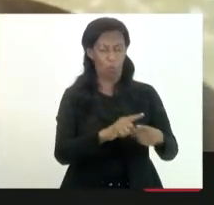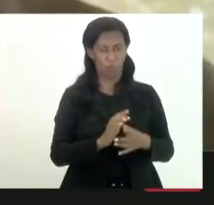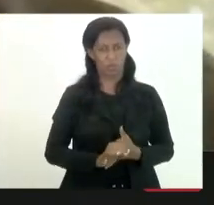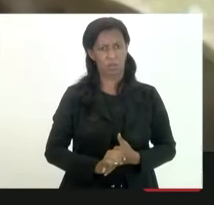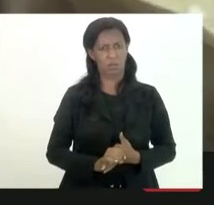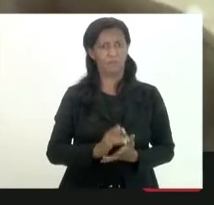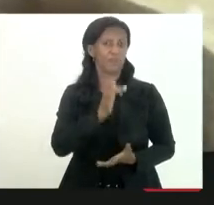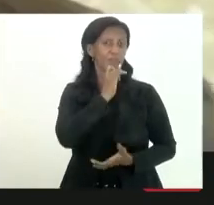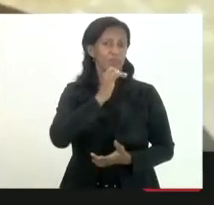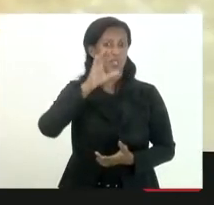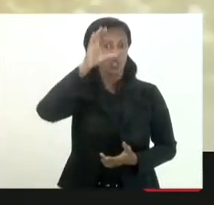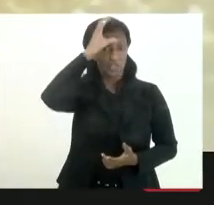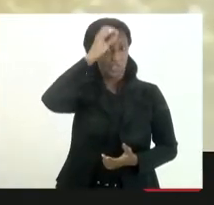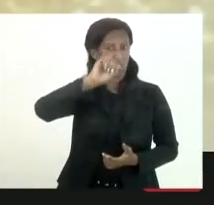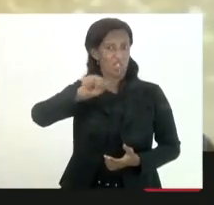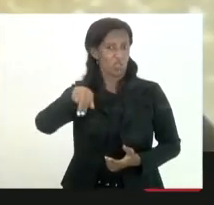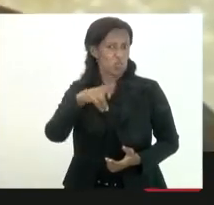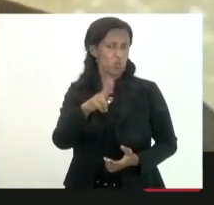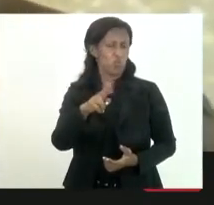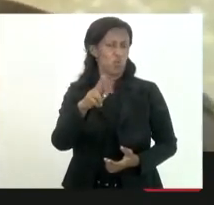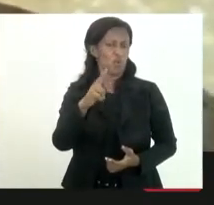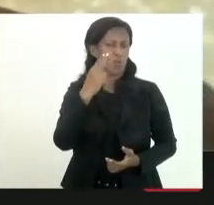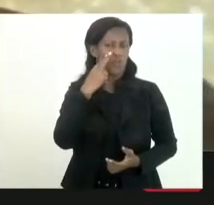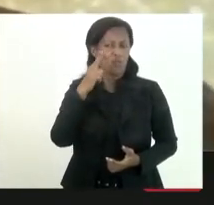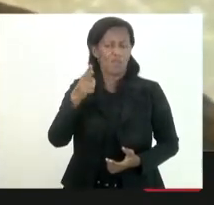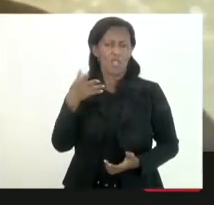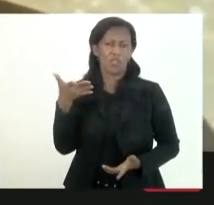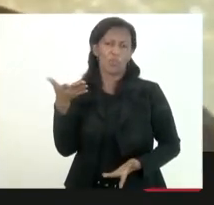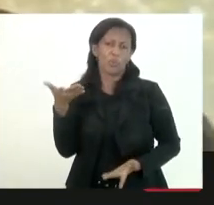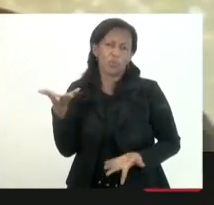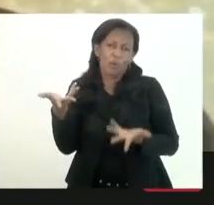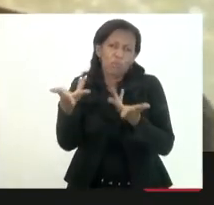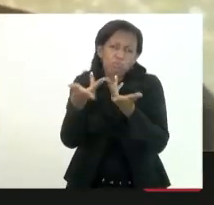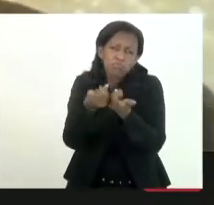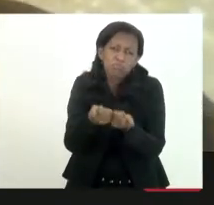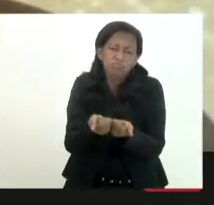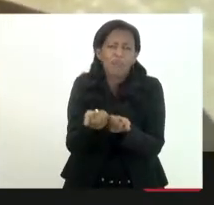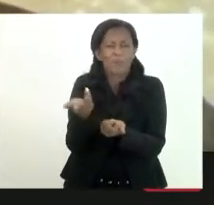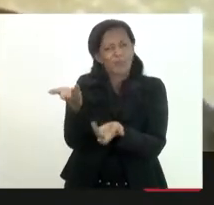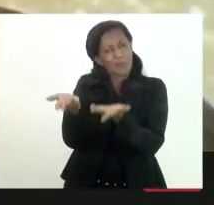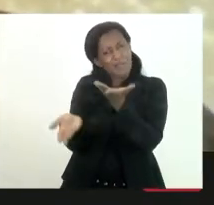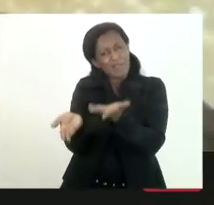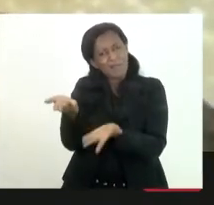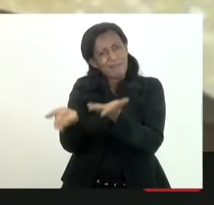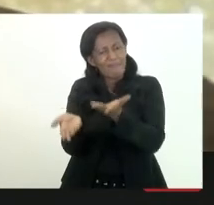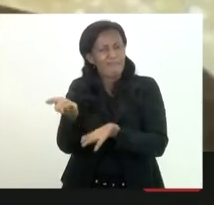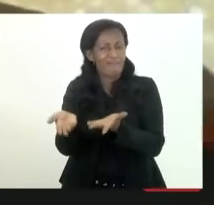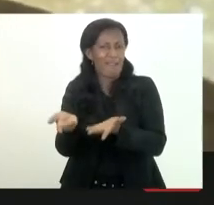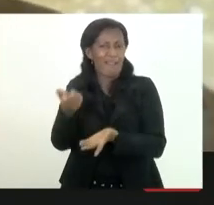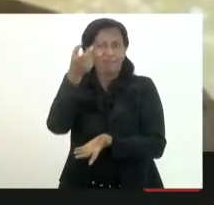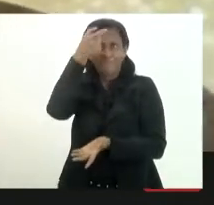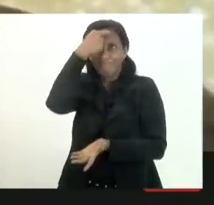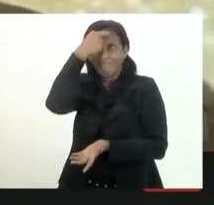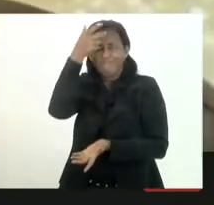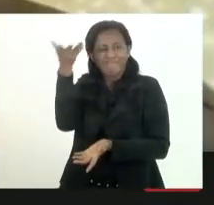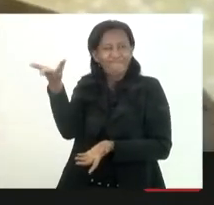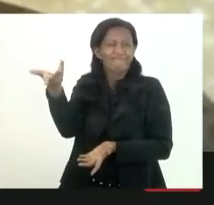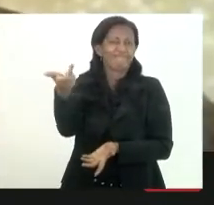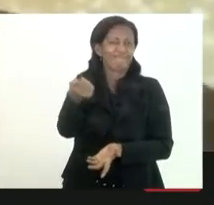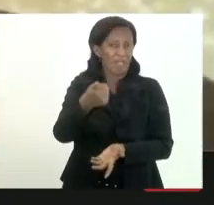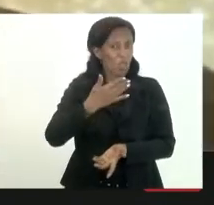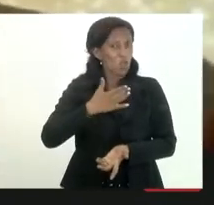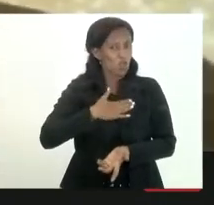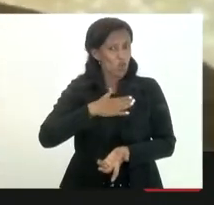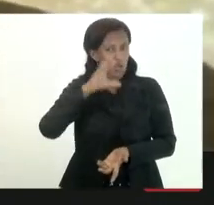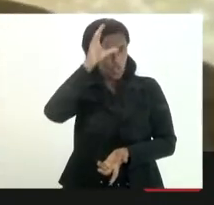jamais se colocaria contra, porque é uma pessoa doce, uma pessoa equilibradíssima, né? A cabeça maravilhosa. Eu gosto muito do Matias Ju,